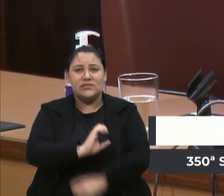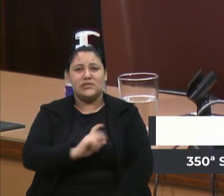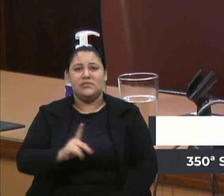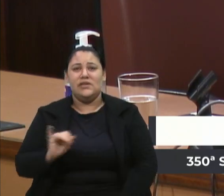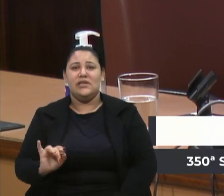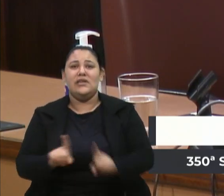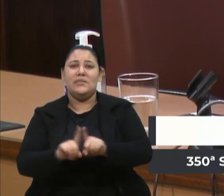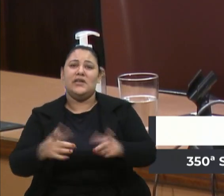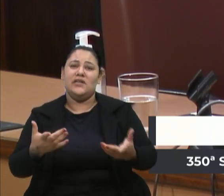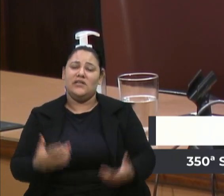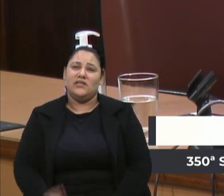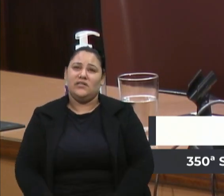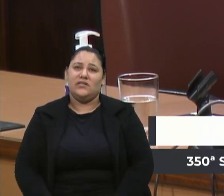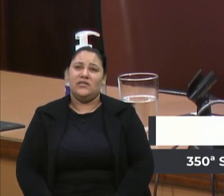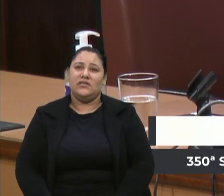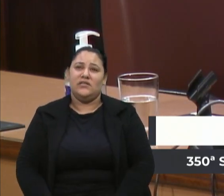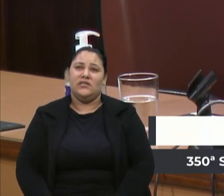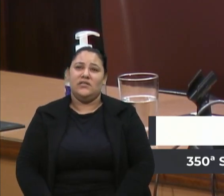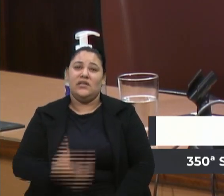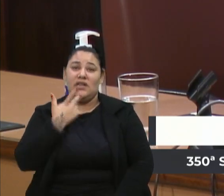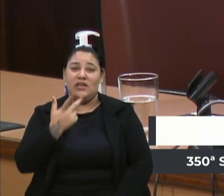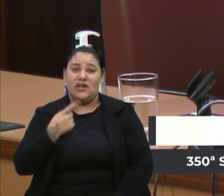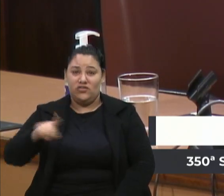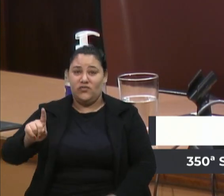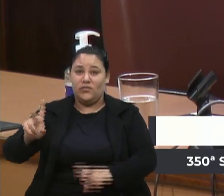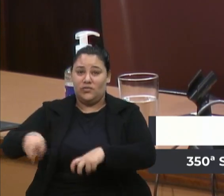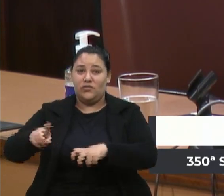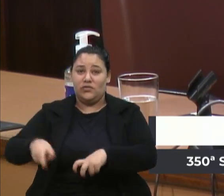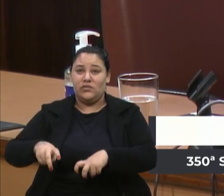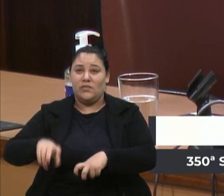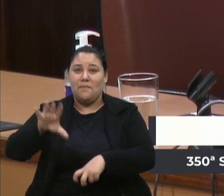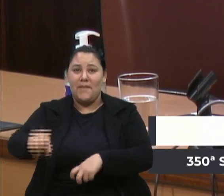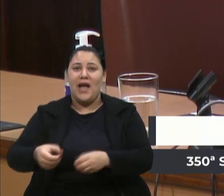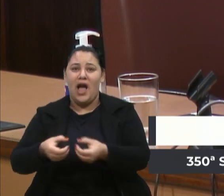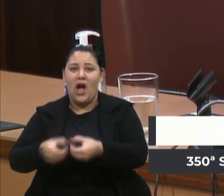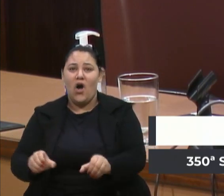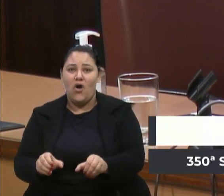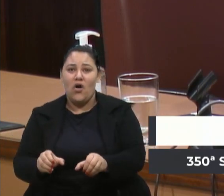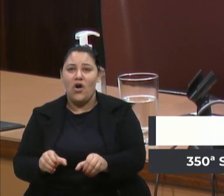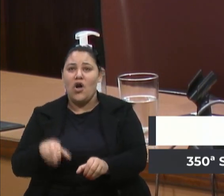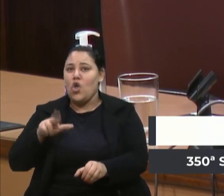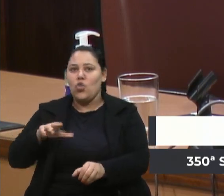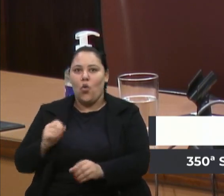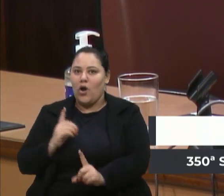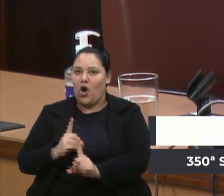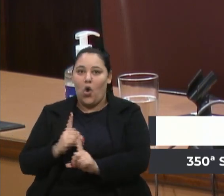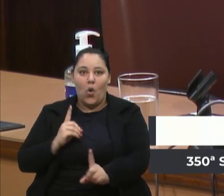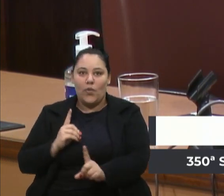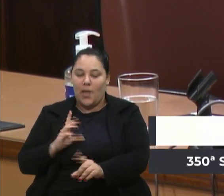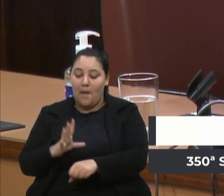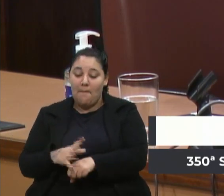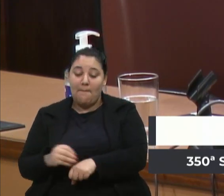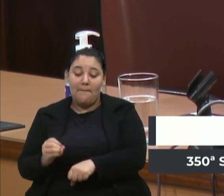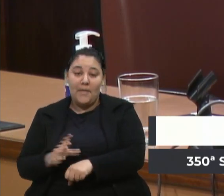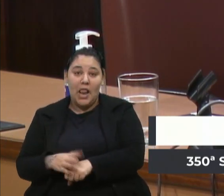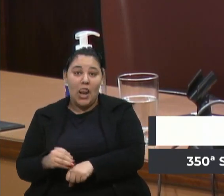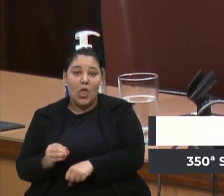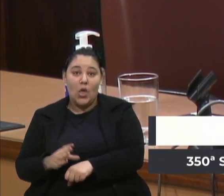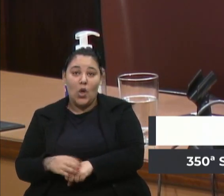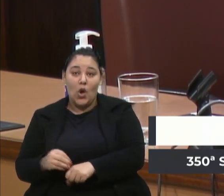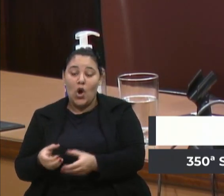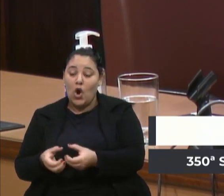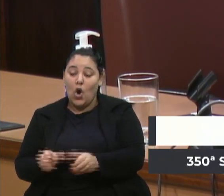não... De tarde eu vou para a colônia no fim da tarde juntar ovos. Eu nunca encontrei pelo em ovo. Estão tentando arrumar. O